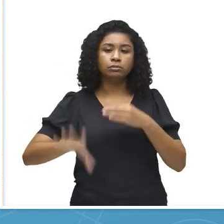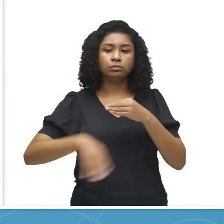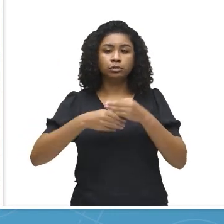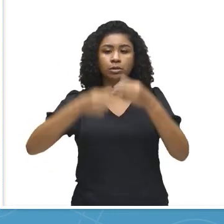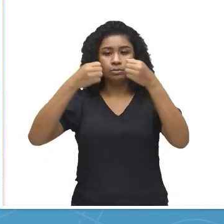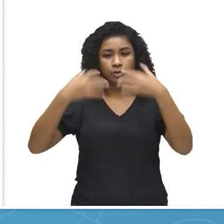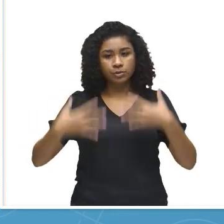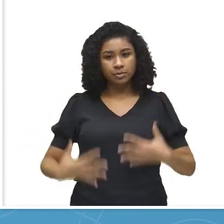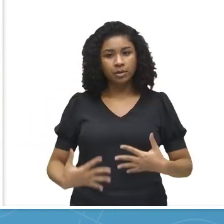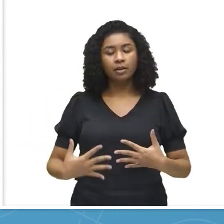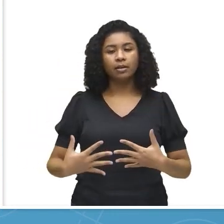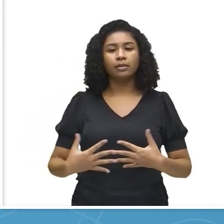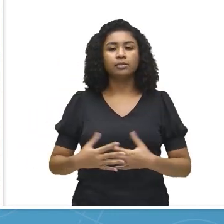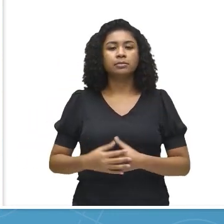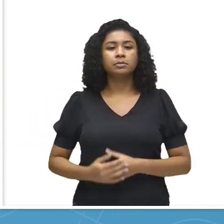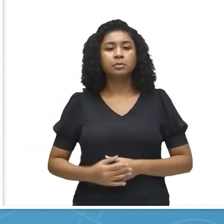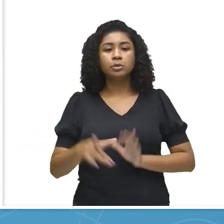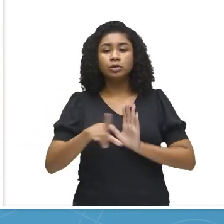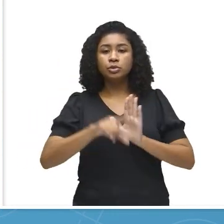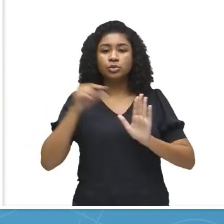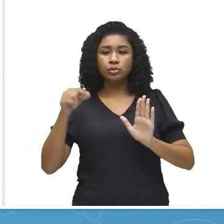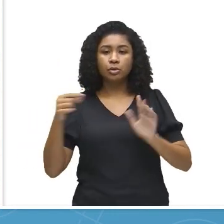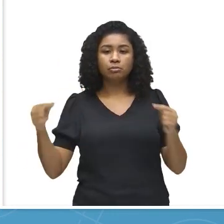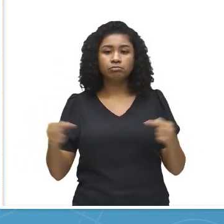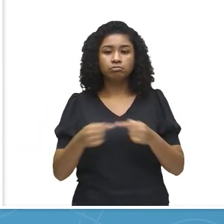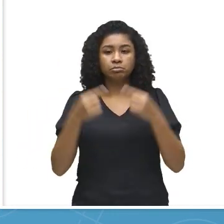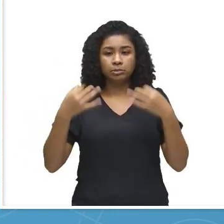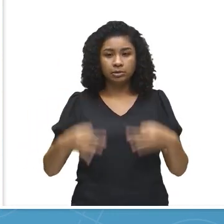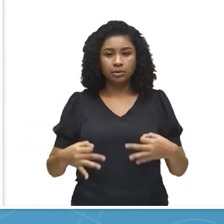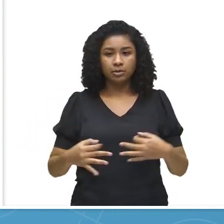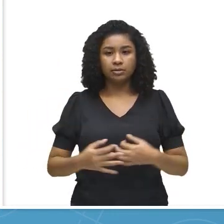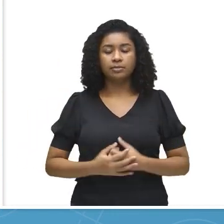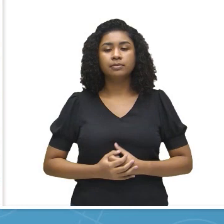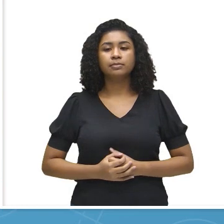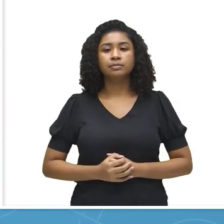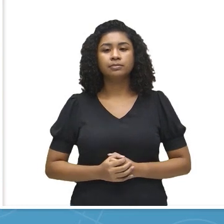discussão e ver qual é a questão que mais se enquadra com o enunciado.